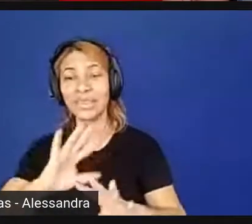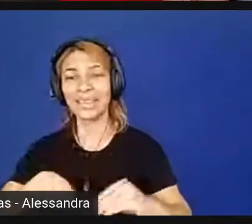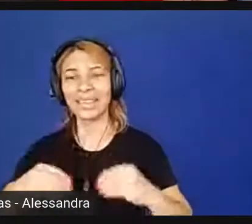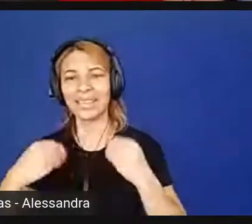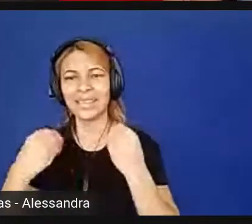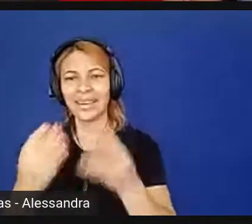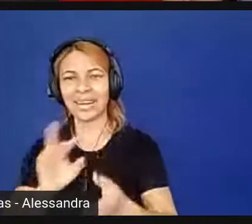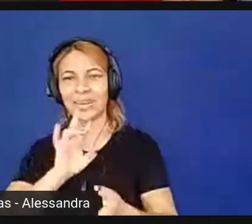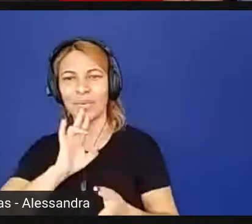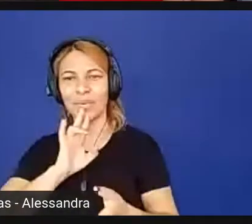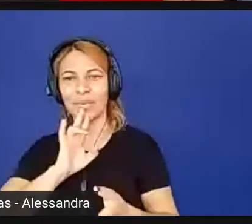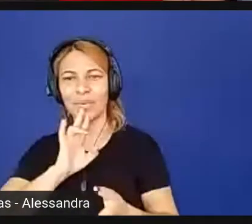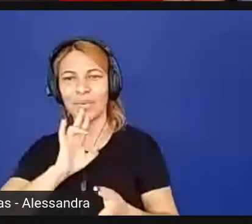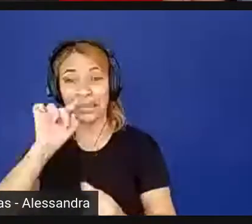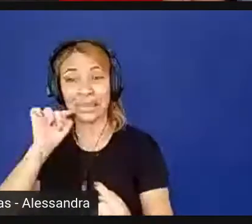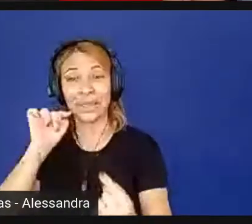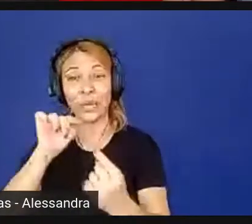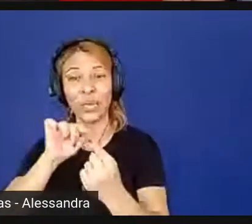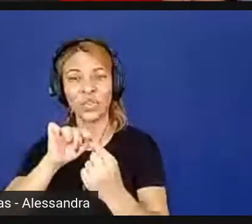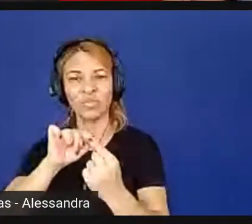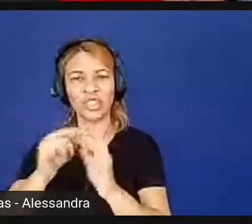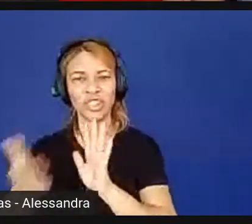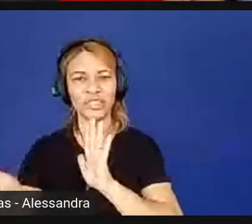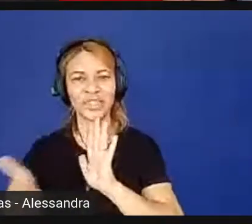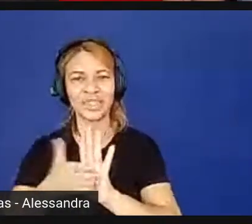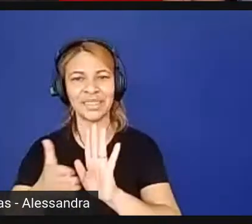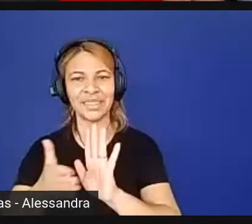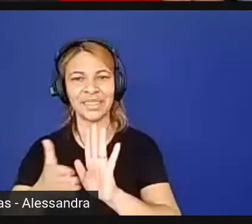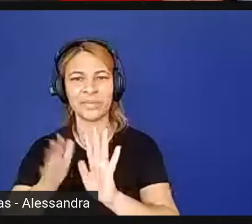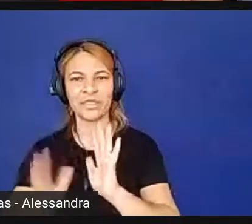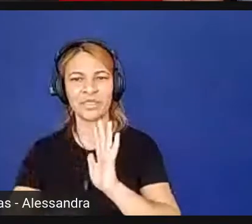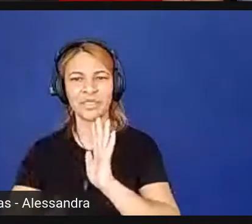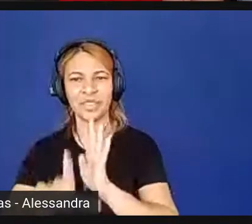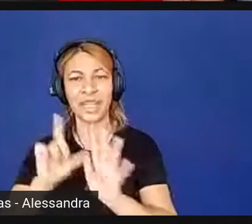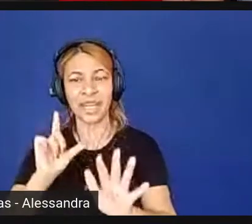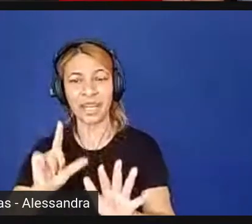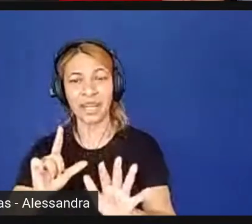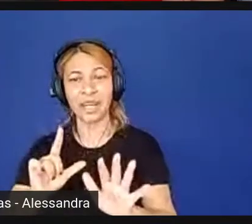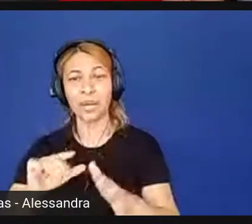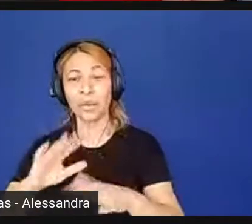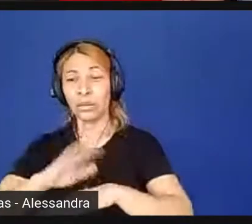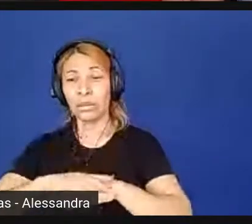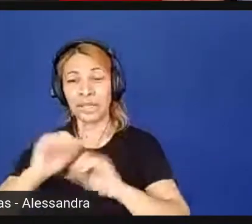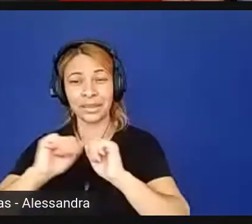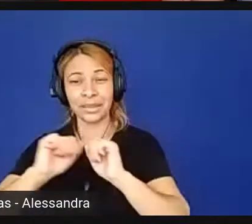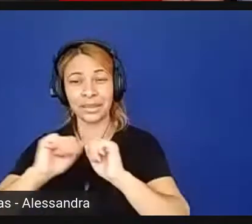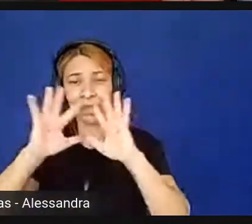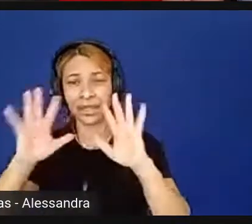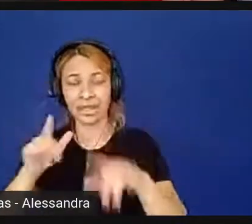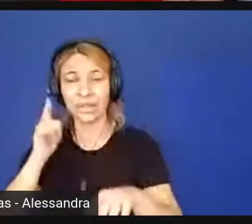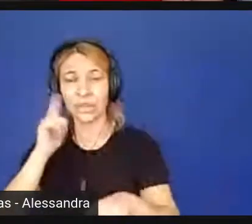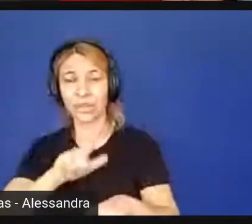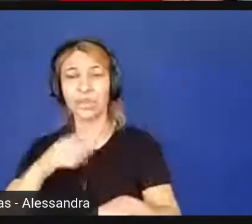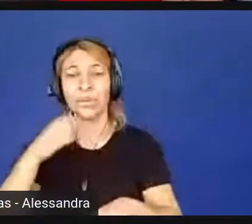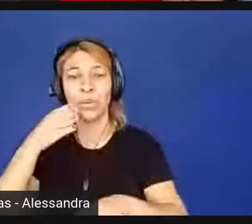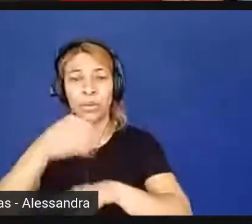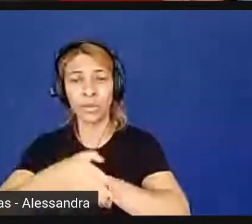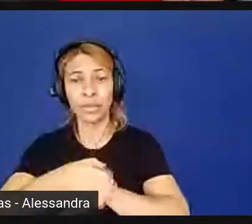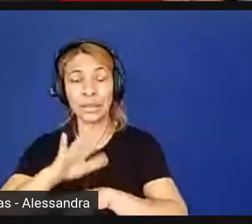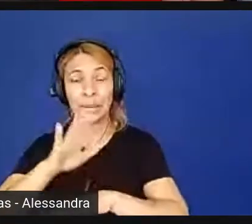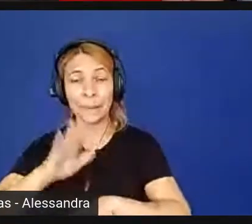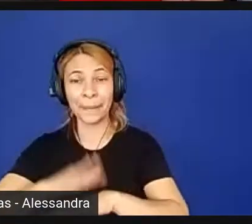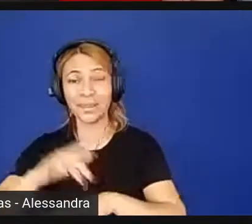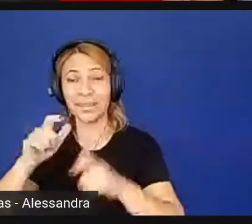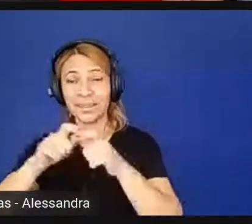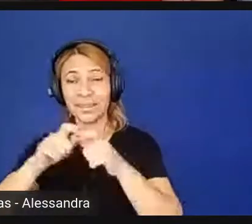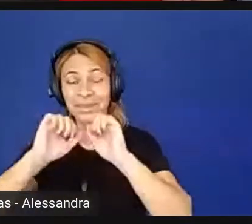bem estabelecidas. O órgão, quanto mais clareza da liderança de aonde ele quer chegar, mais clareza